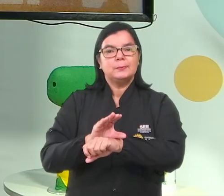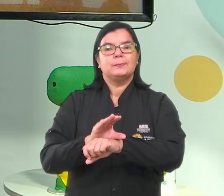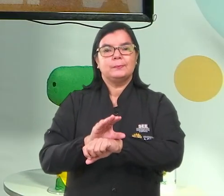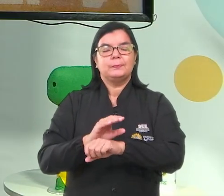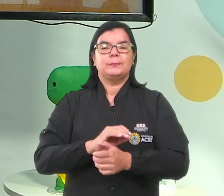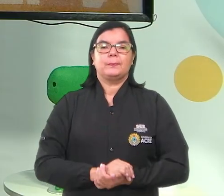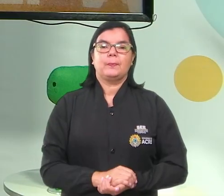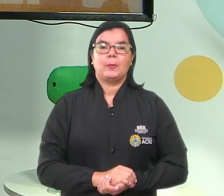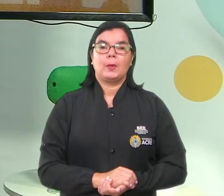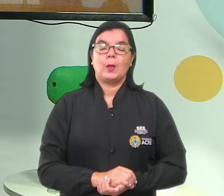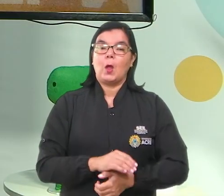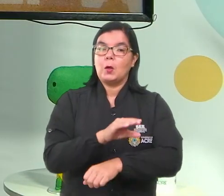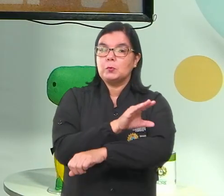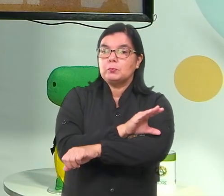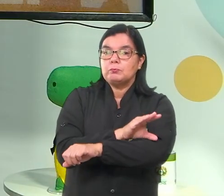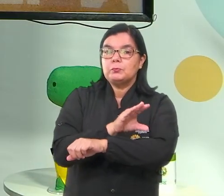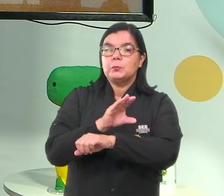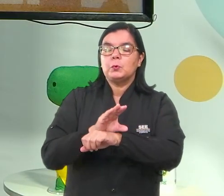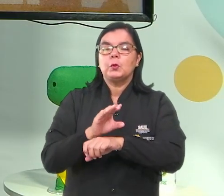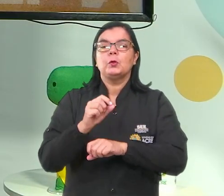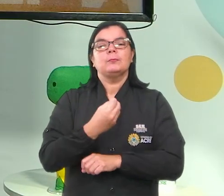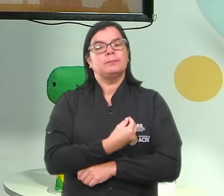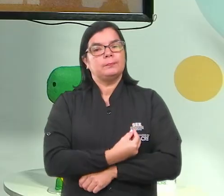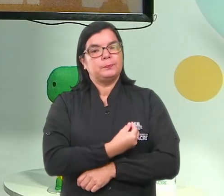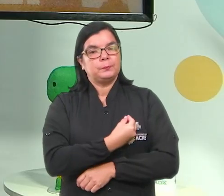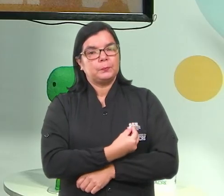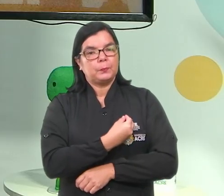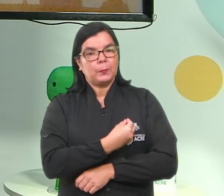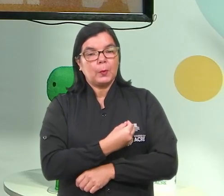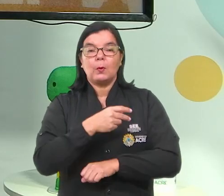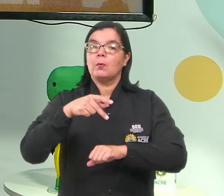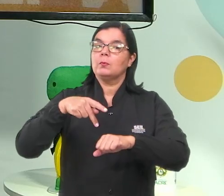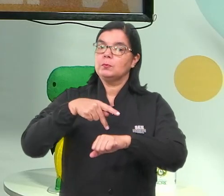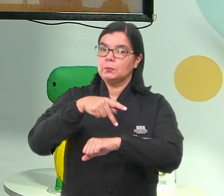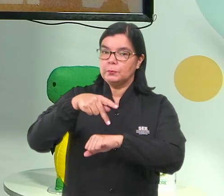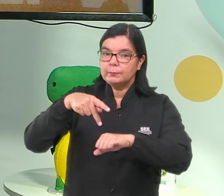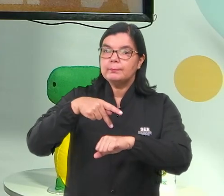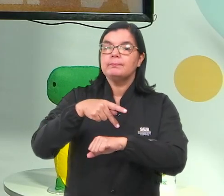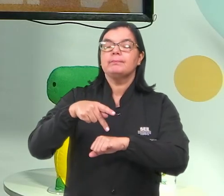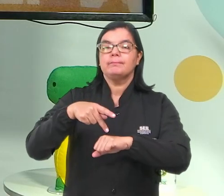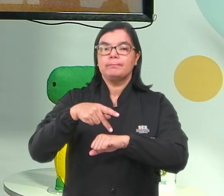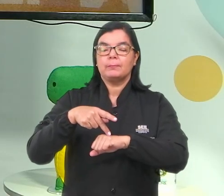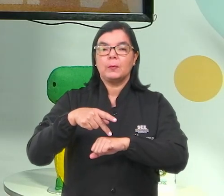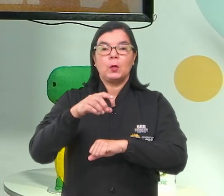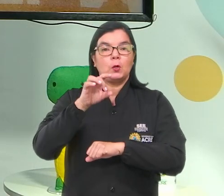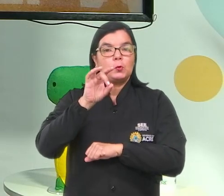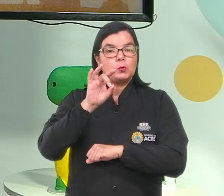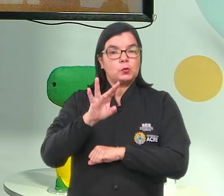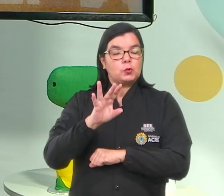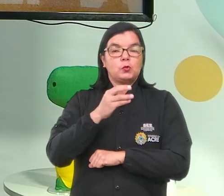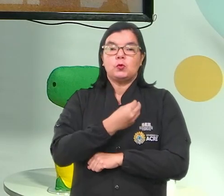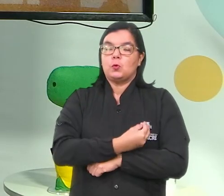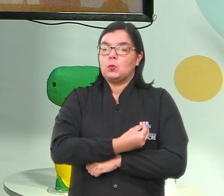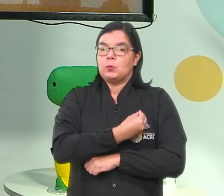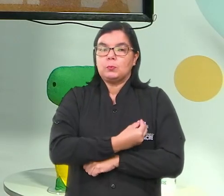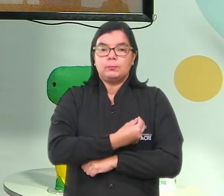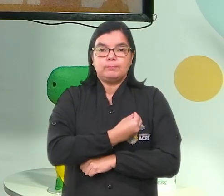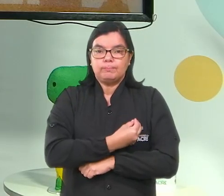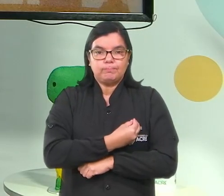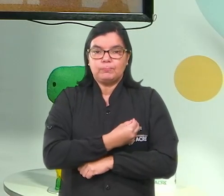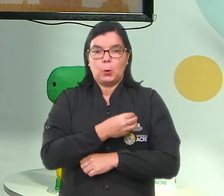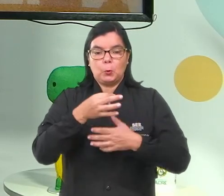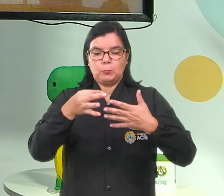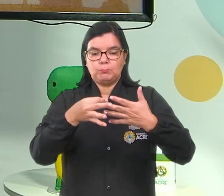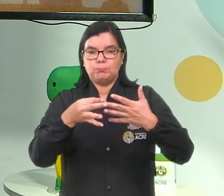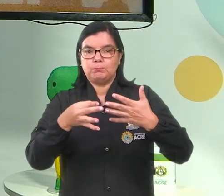raízes. A sua cultura se fez presente no nosso país. E não se fez o presente de uma forma